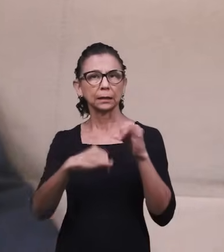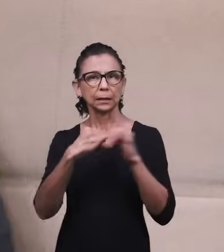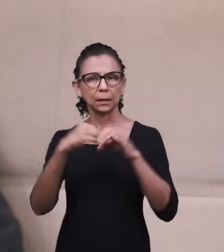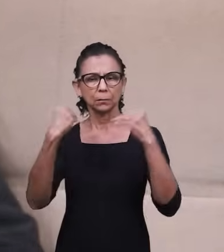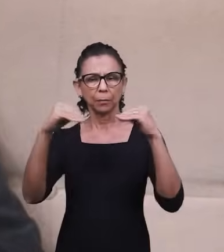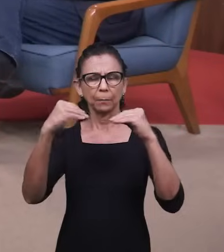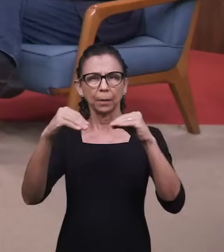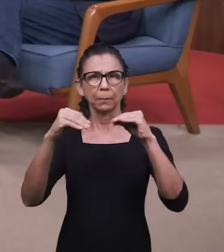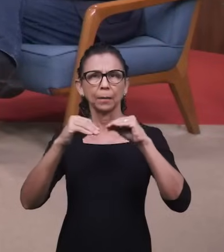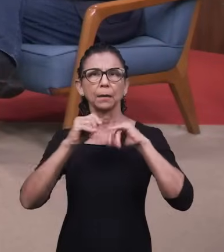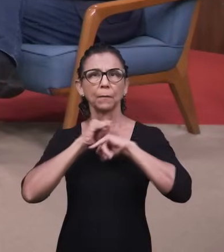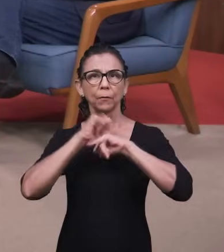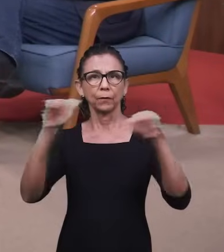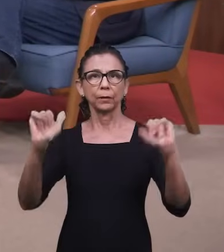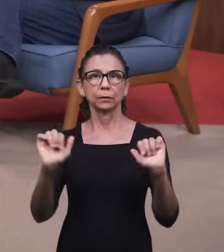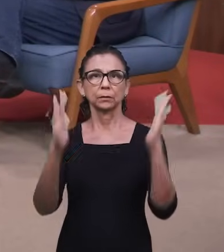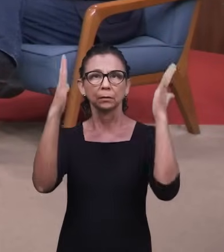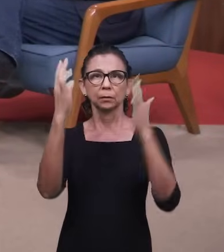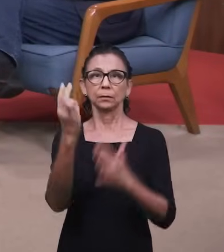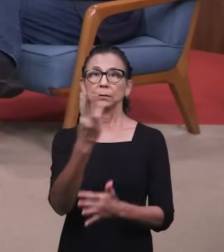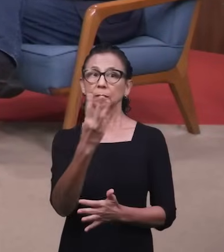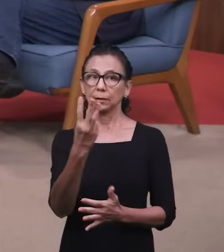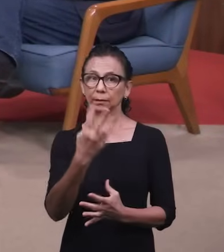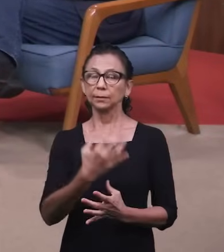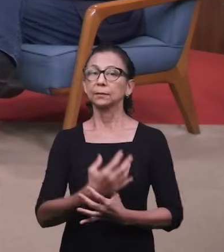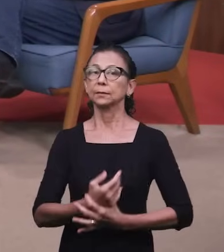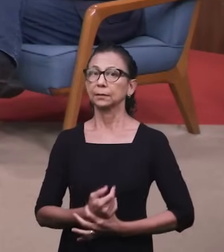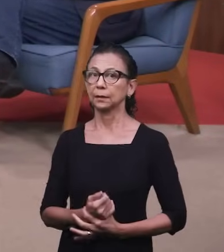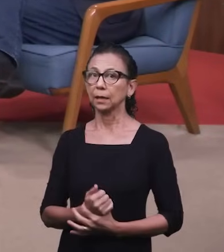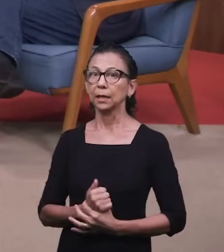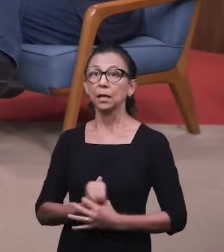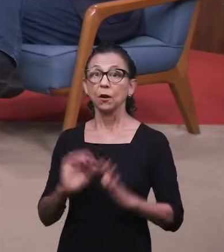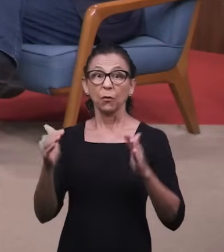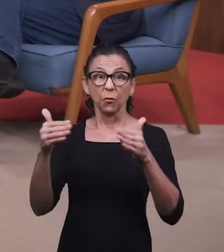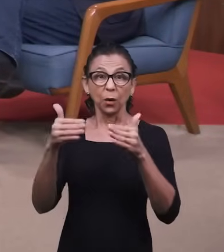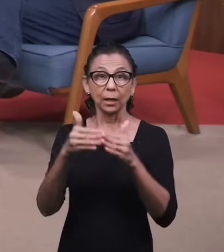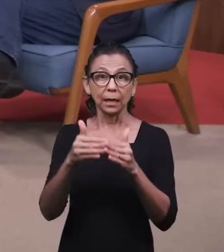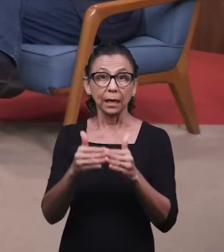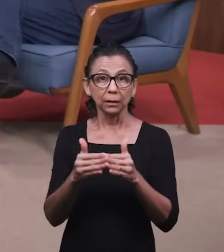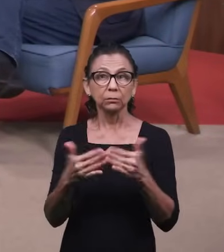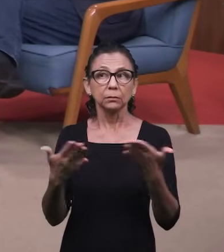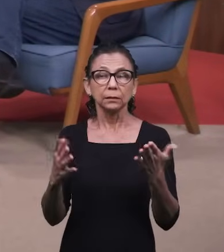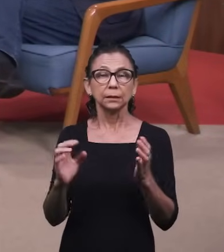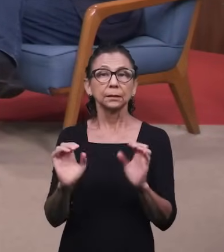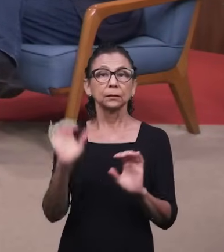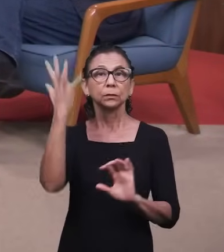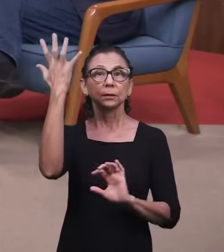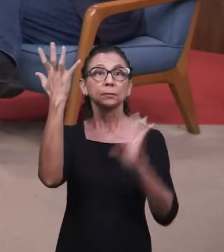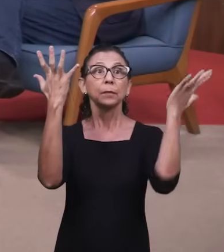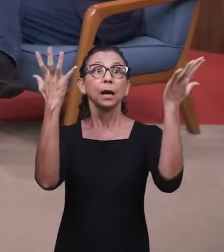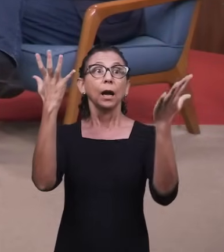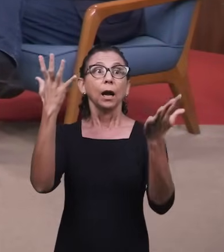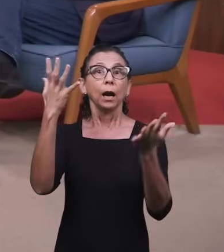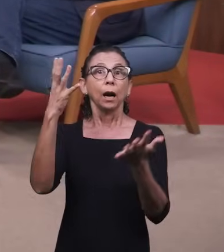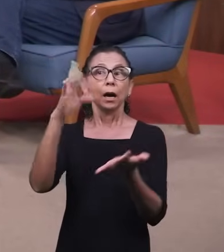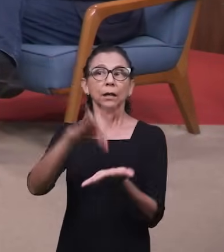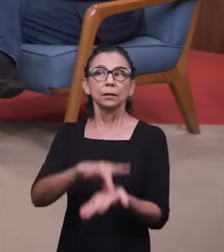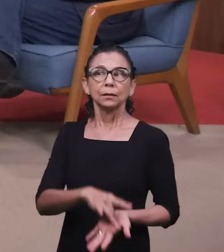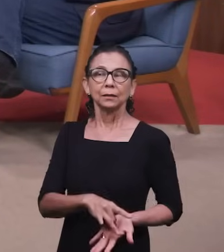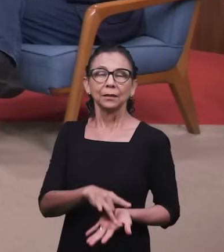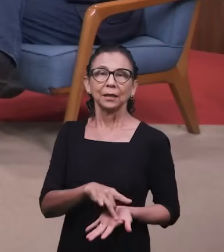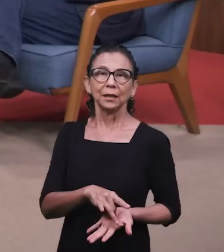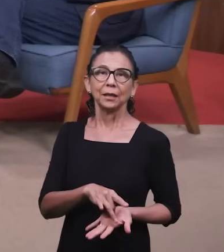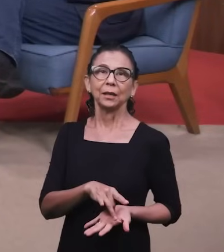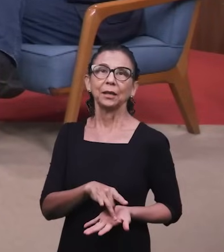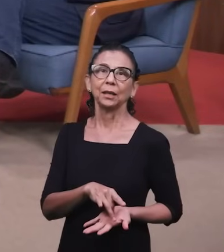enfatizaram esse aspecto. Né? É. Essa questão dos acontecimentos atuais. Porque isso aguça, no mínimo, a